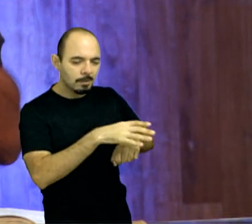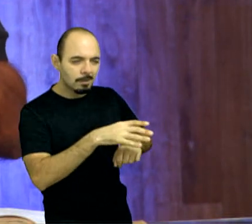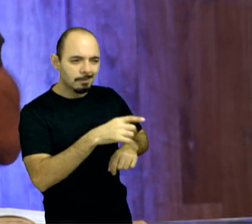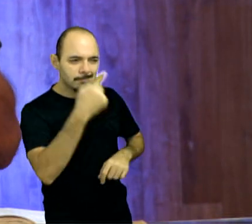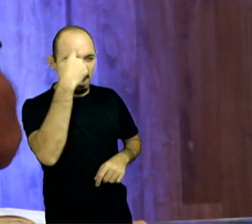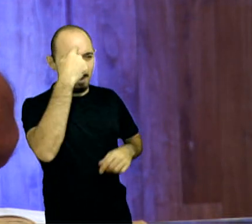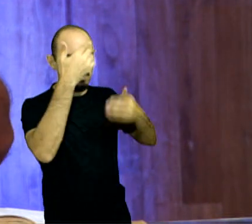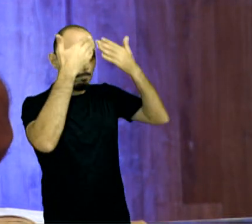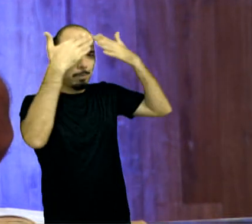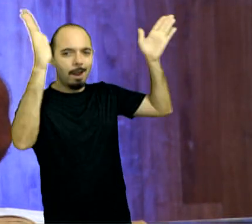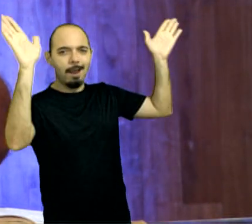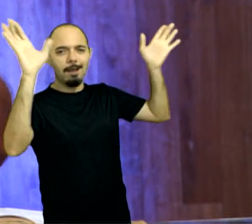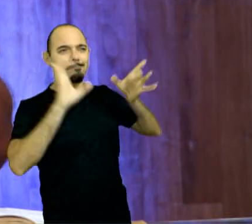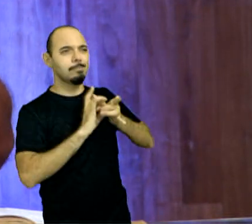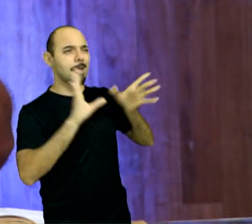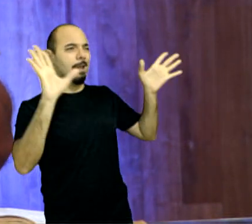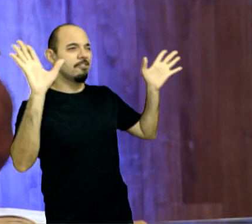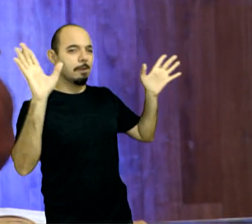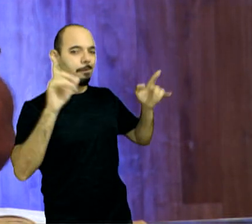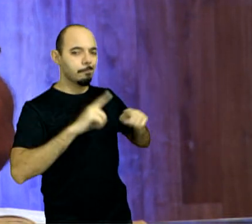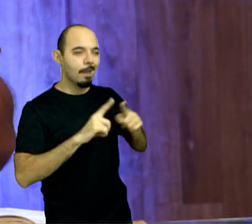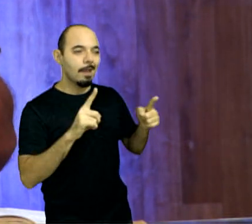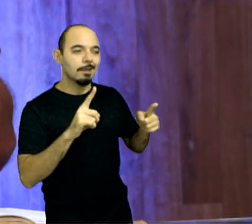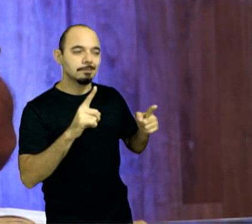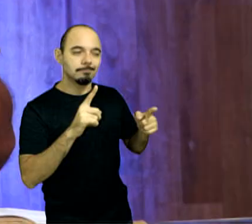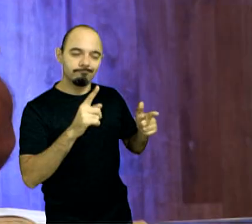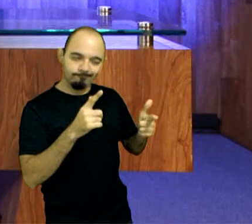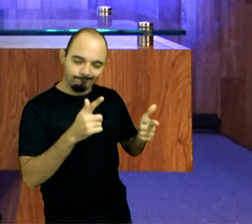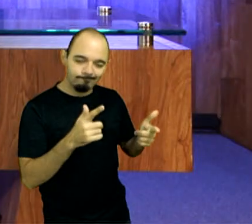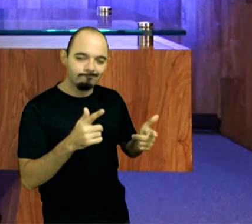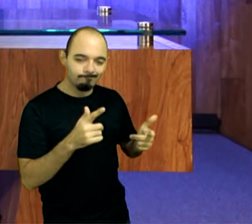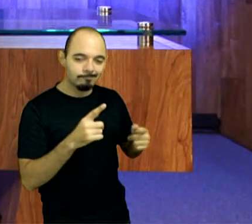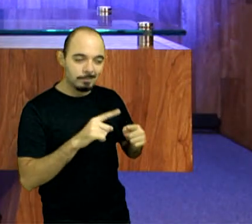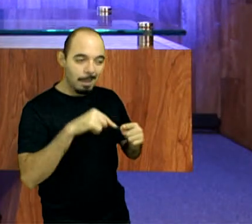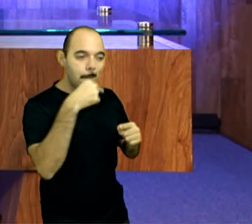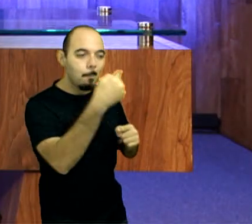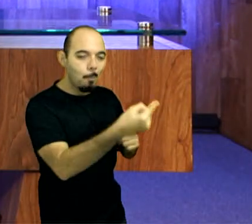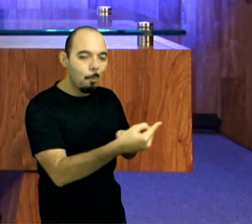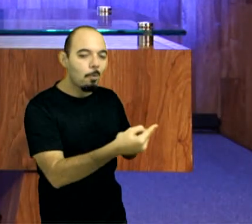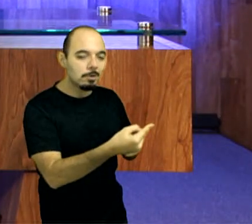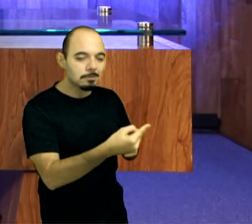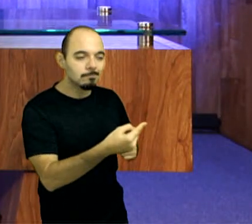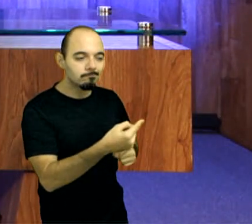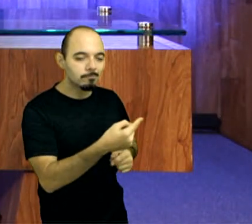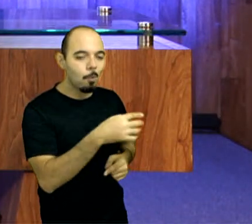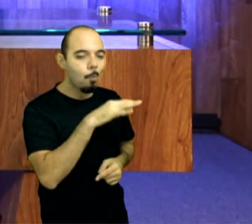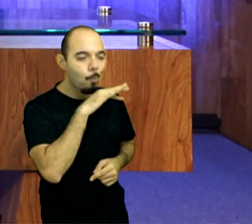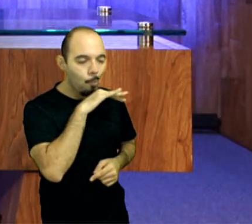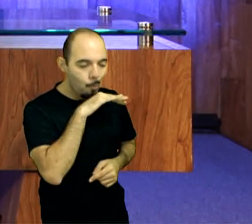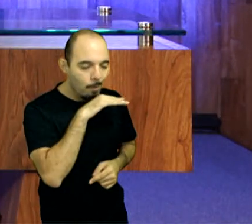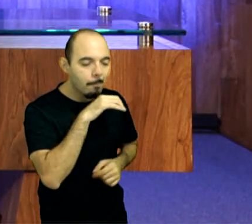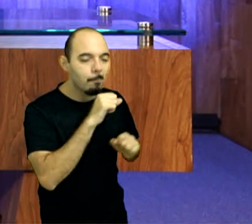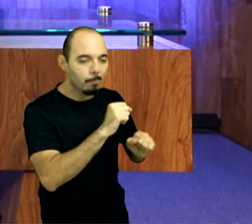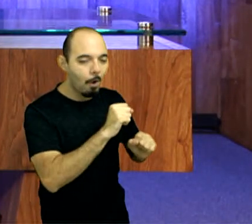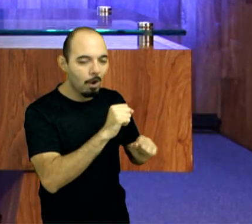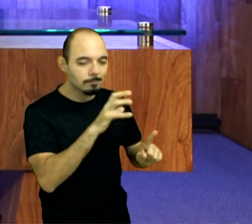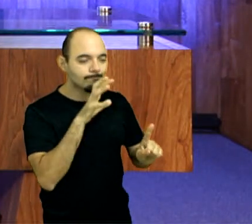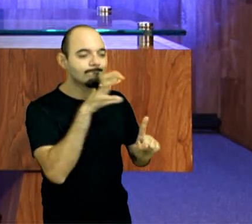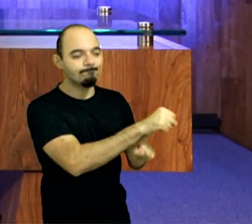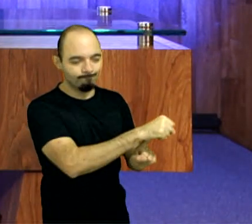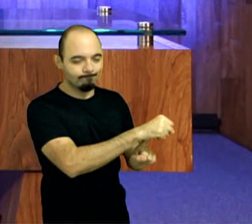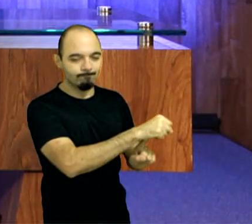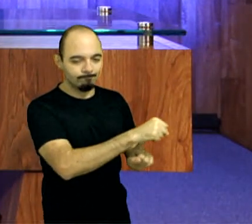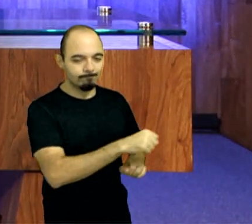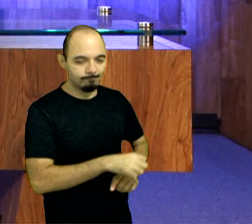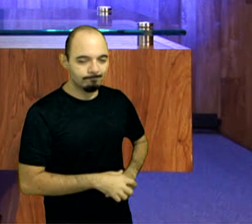nenhum problema, esses maus pensamentos vão dominando a sua mente, dominando